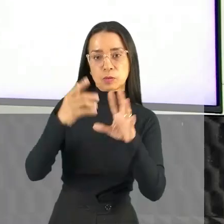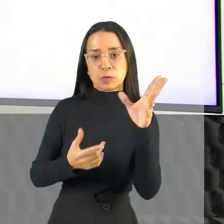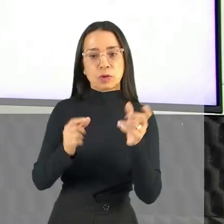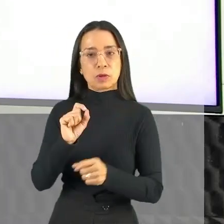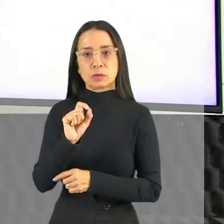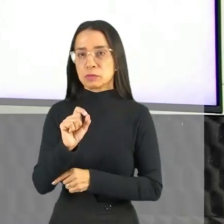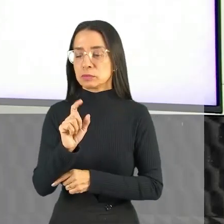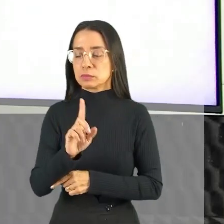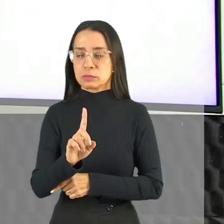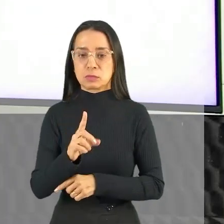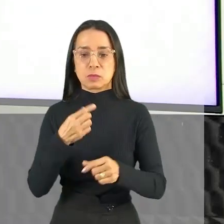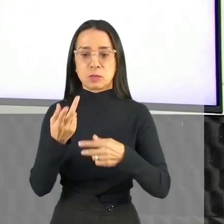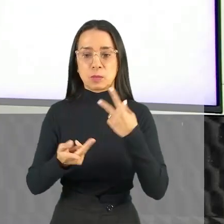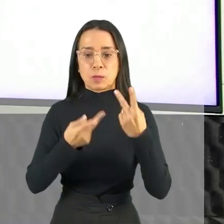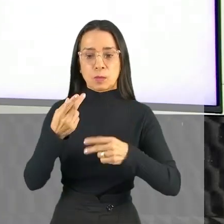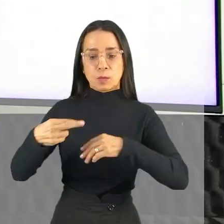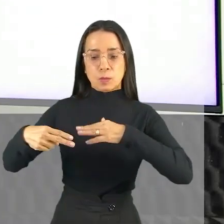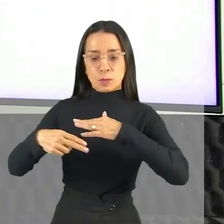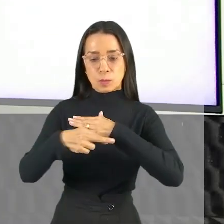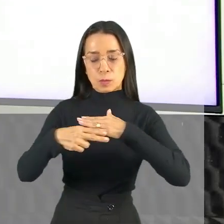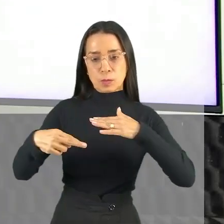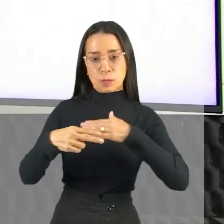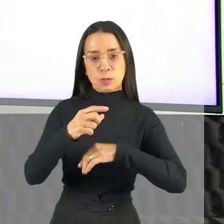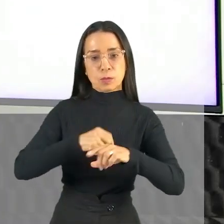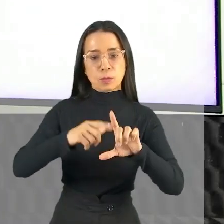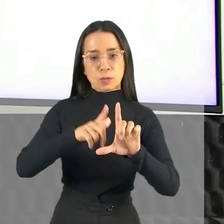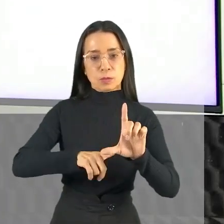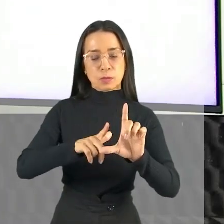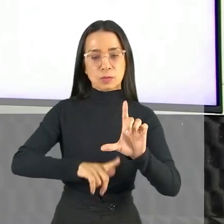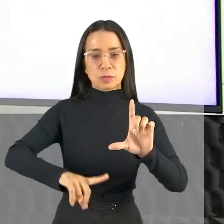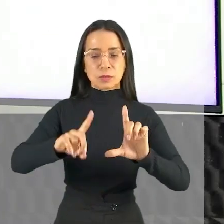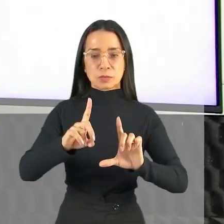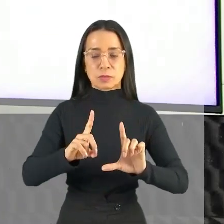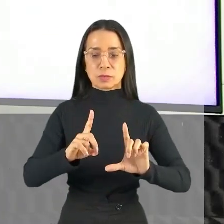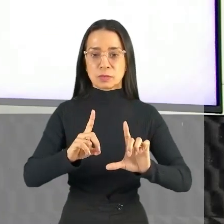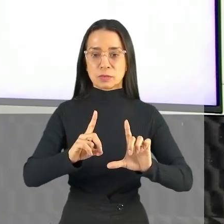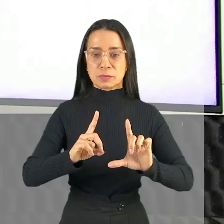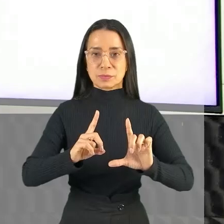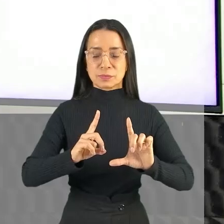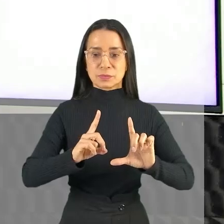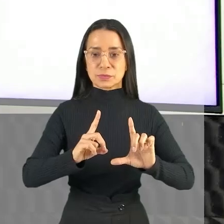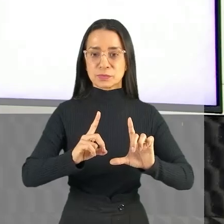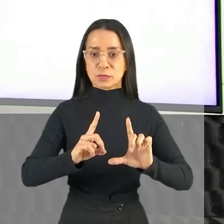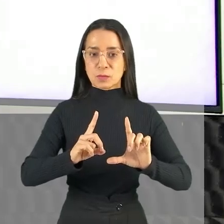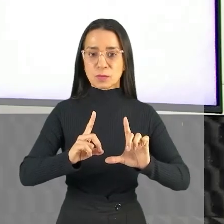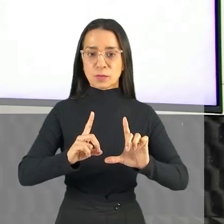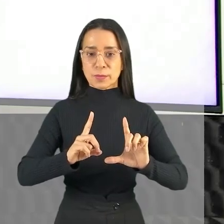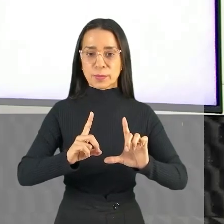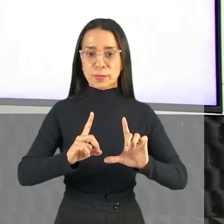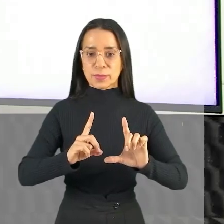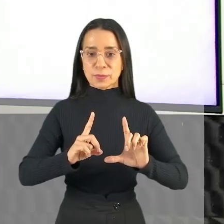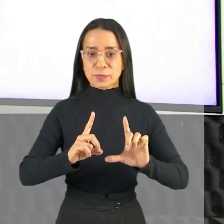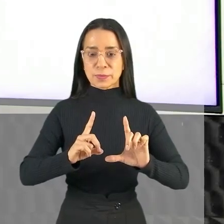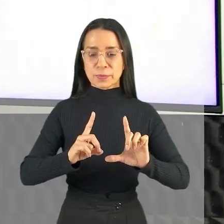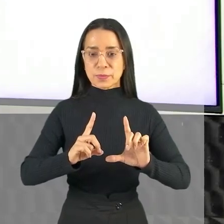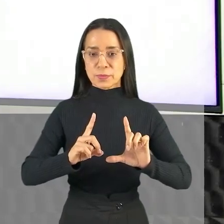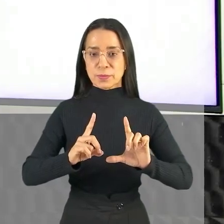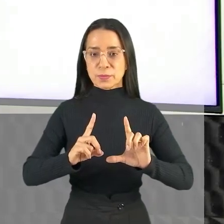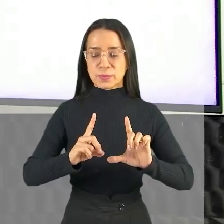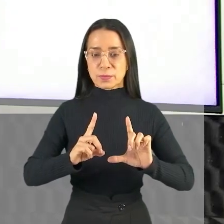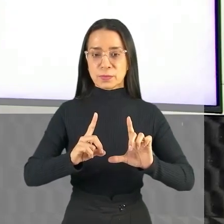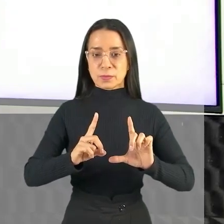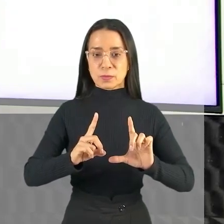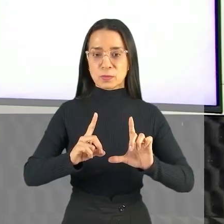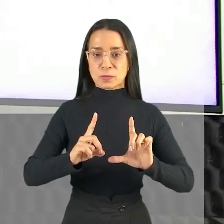urbanização. Letra D, alterações ambientais e movimentos migratórios não podem ser associados